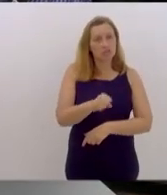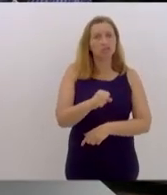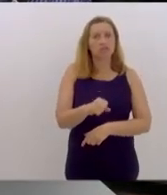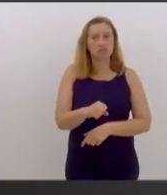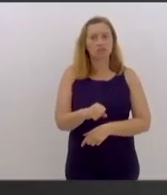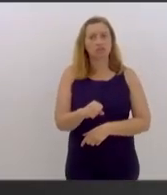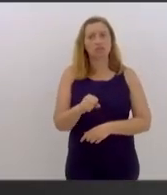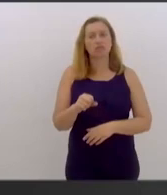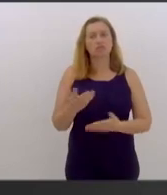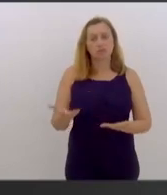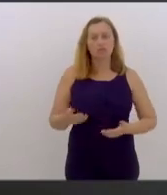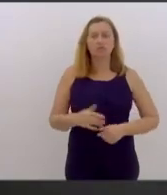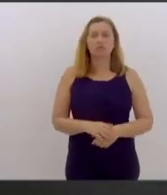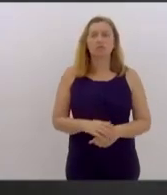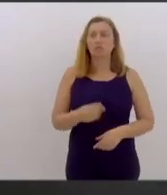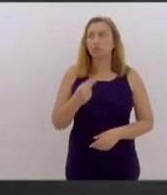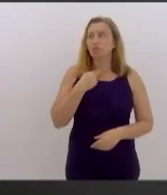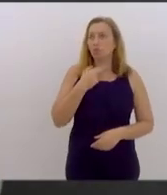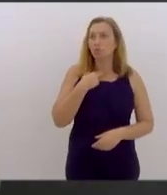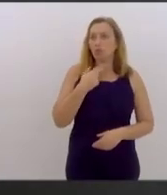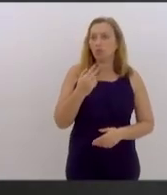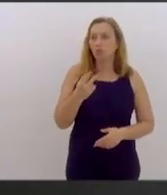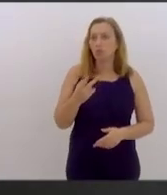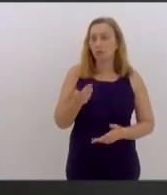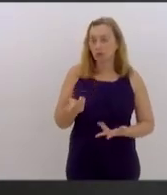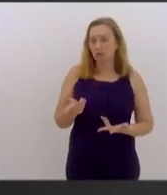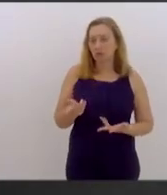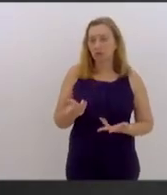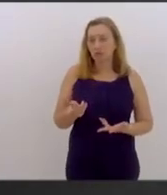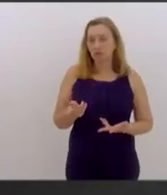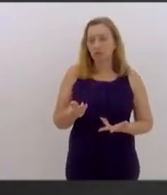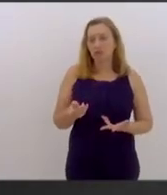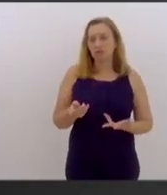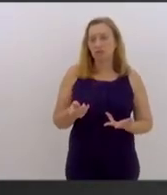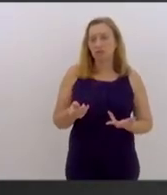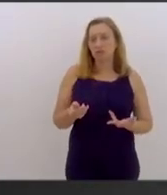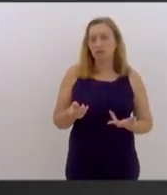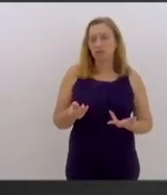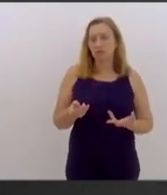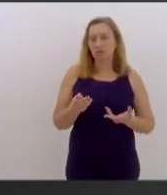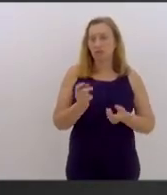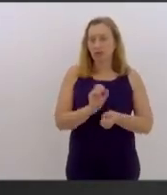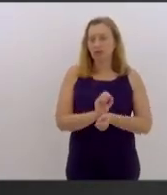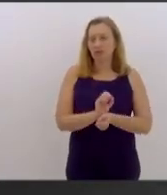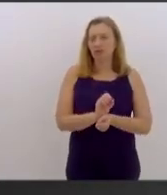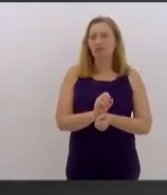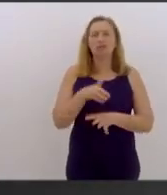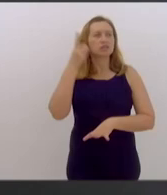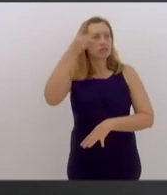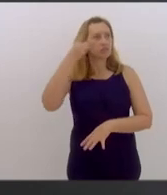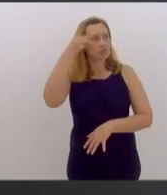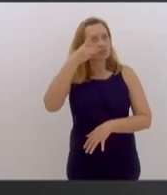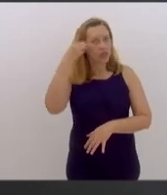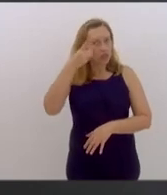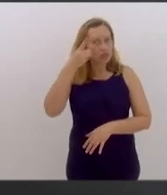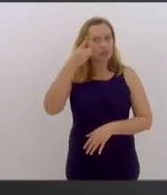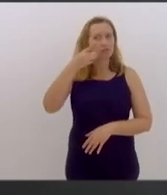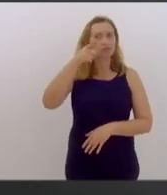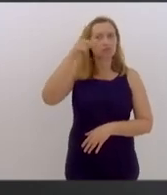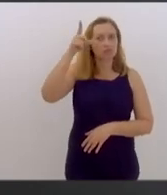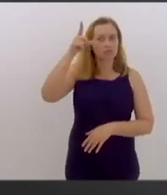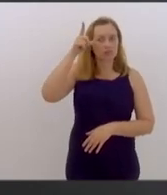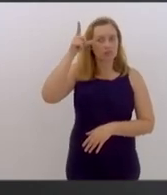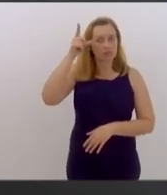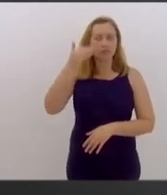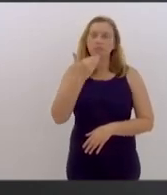que existe uma lógica não pode postergar mais 24 25 deputada Lucinha que na minha que a vossa excelência tá